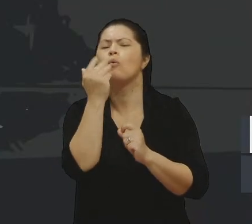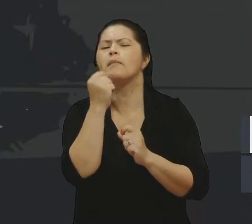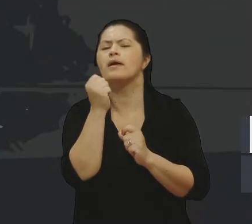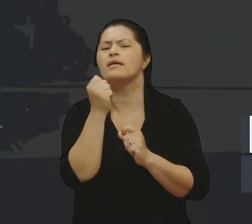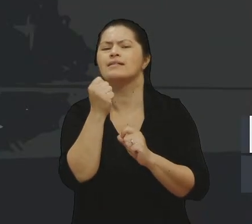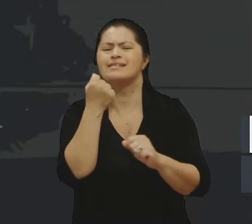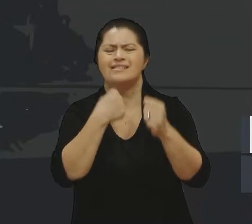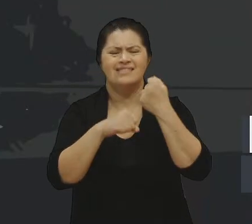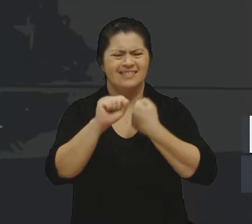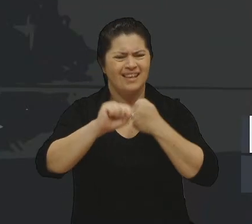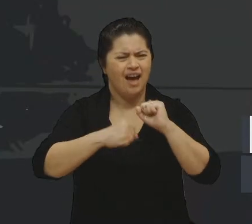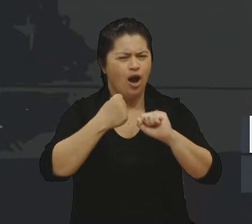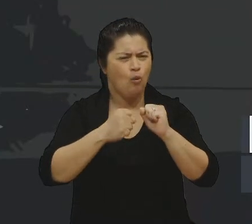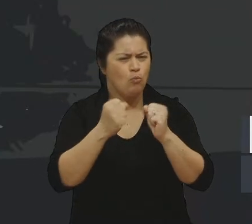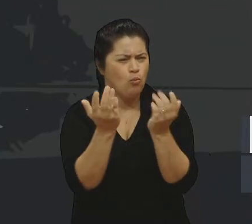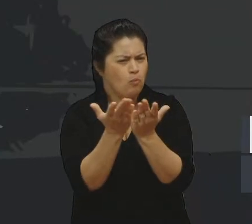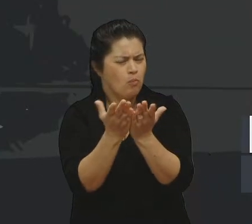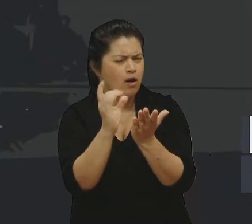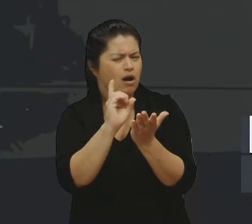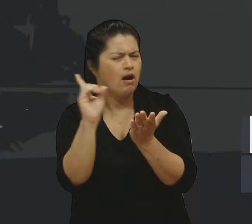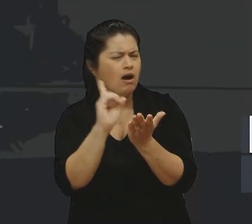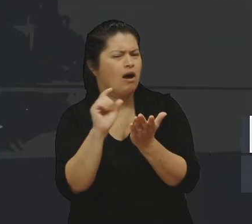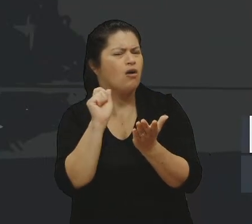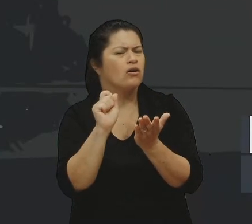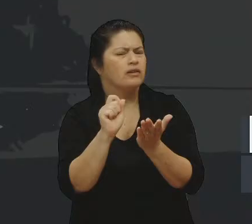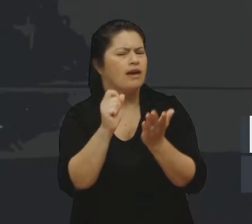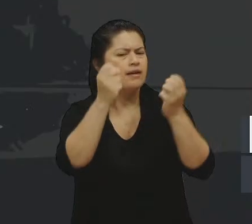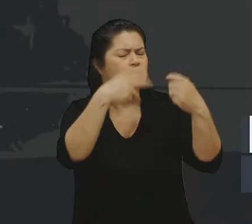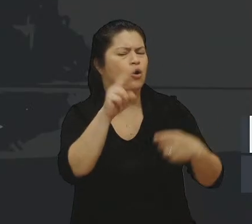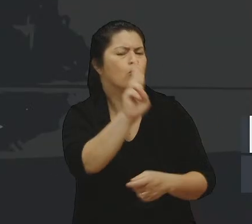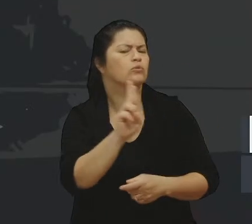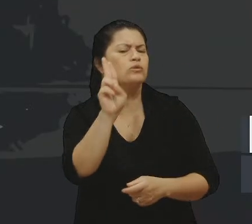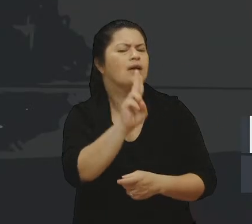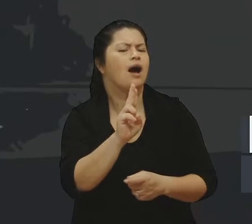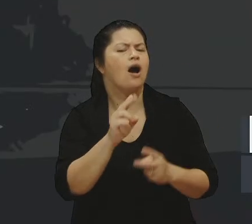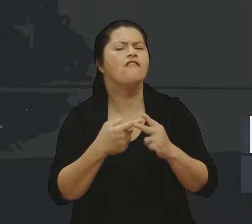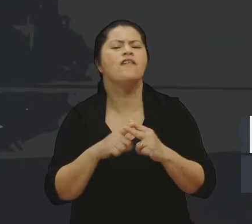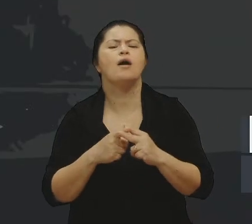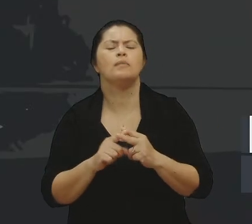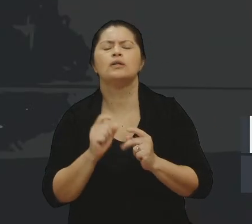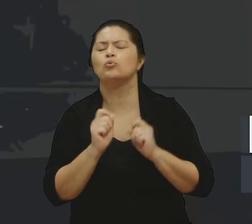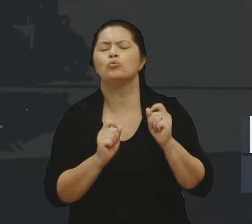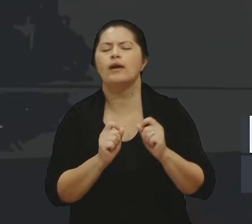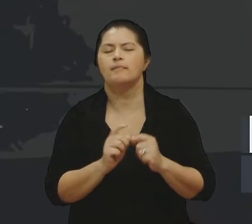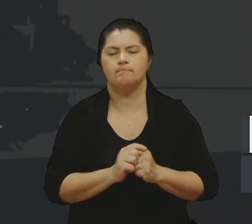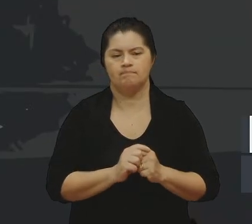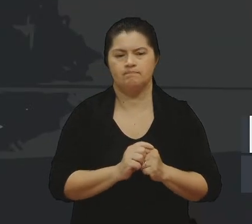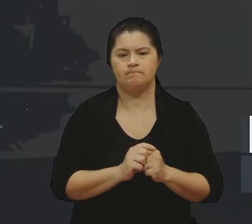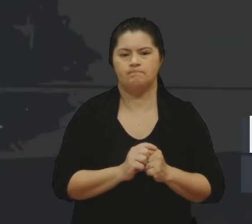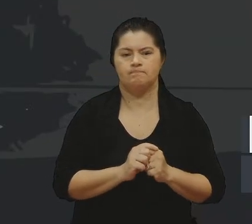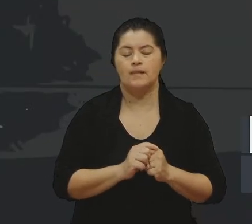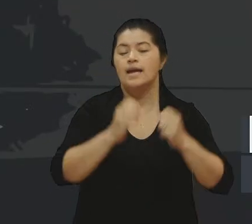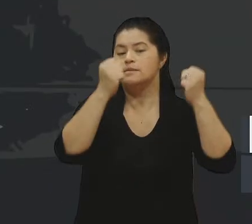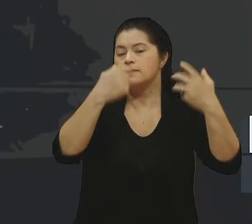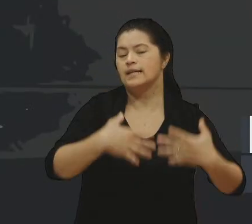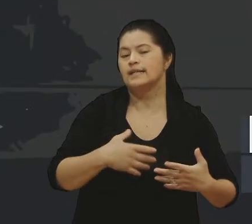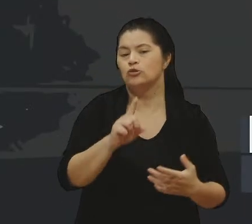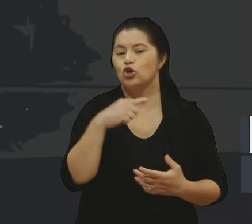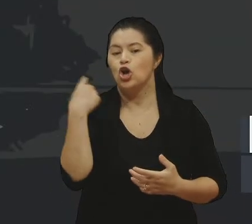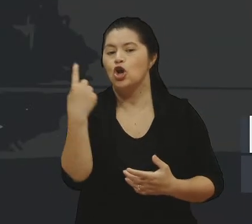está dizendo que a gente vai utilizar, ele não está dizendo que a gente vai usar como ferramenta. Ele está dizendo que aquilo que a gente faz vai nutrir